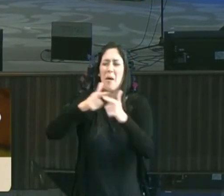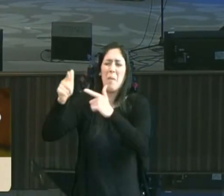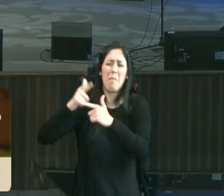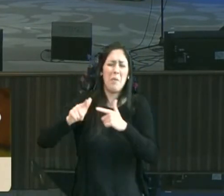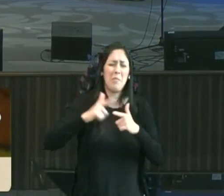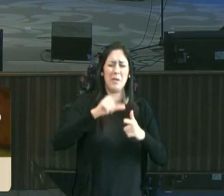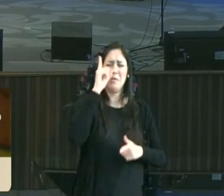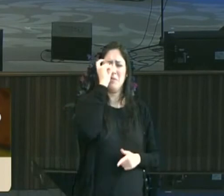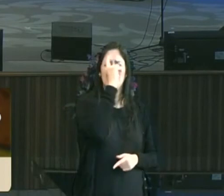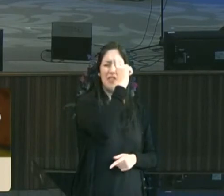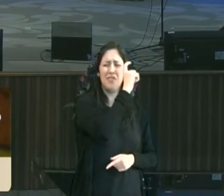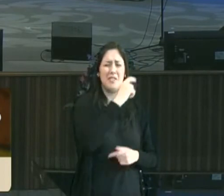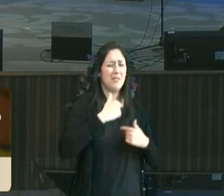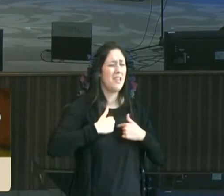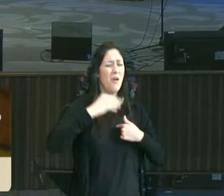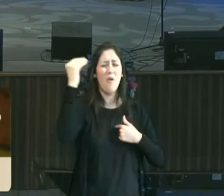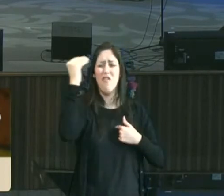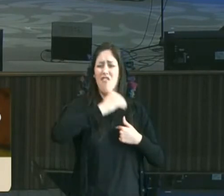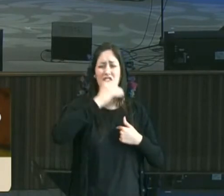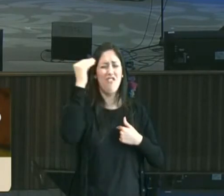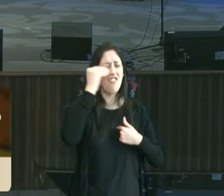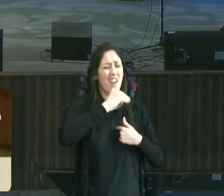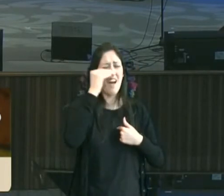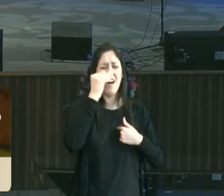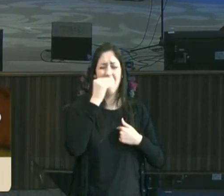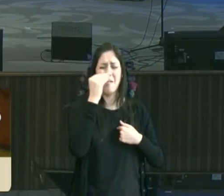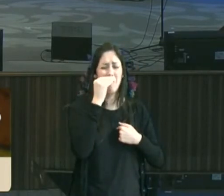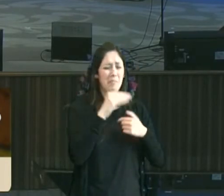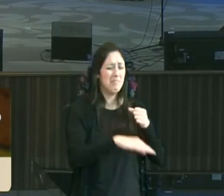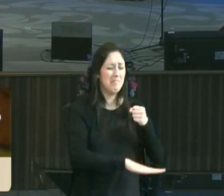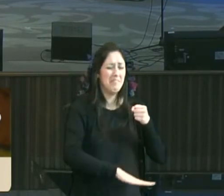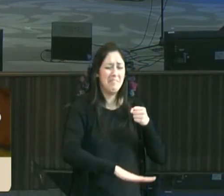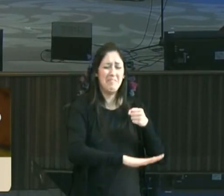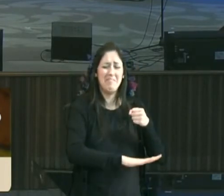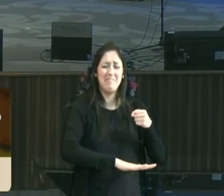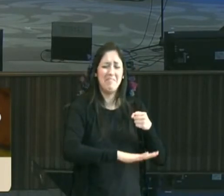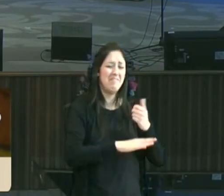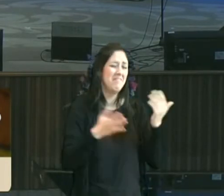das nossas forças, não sabemos, Pai.